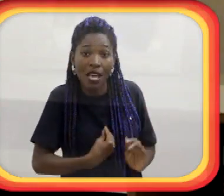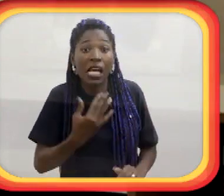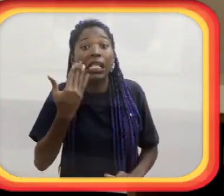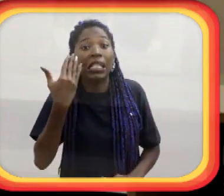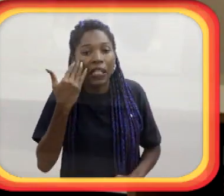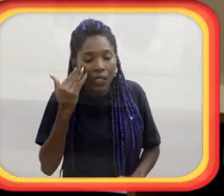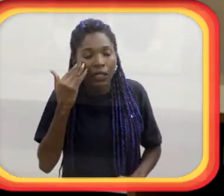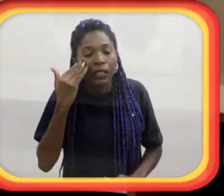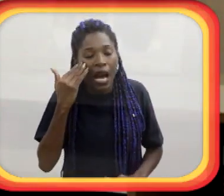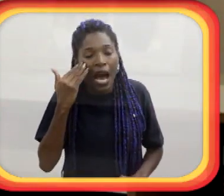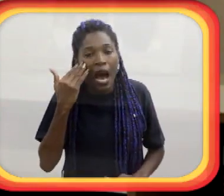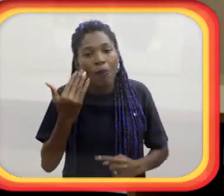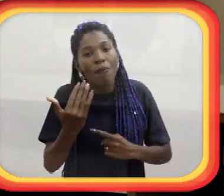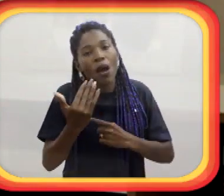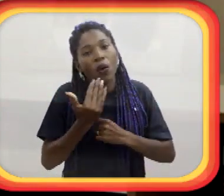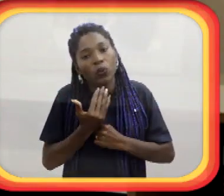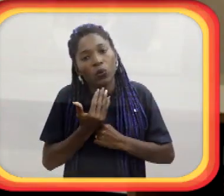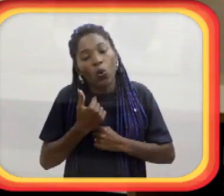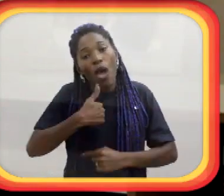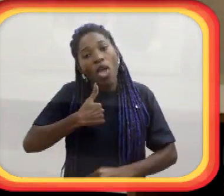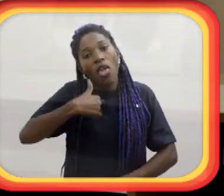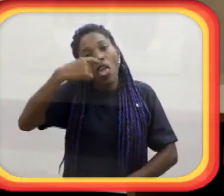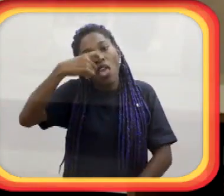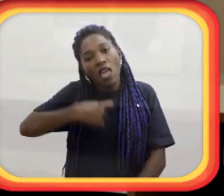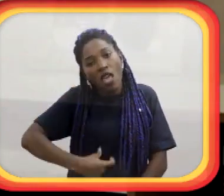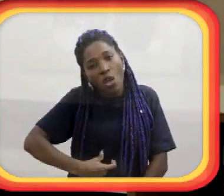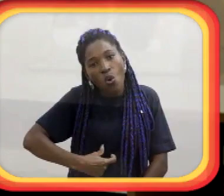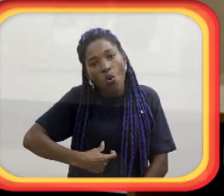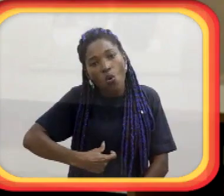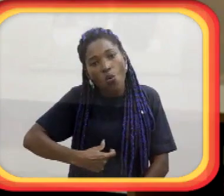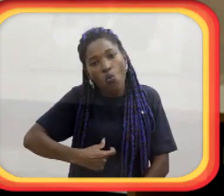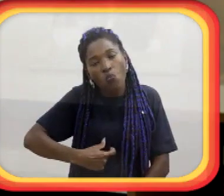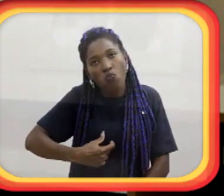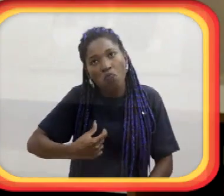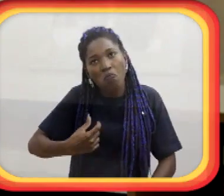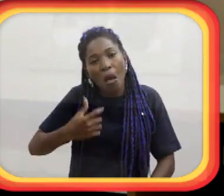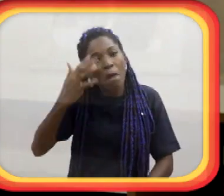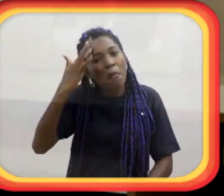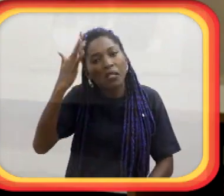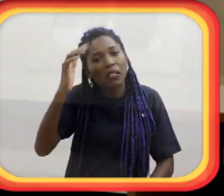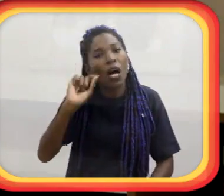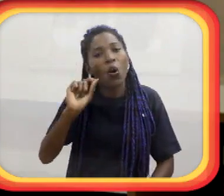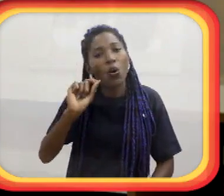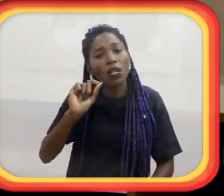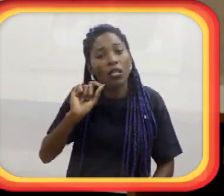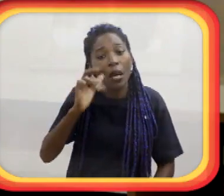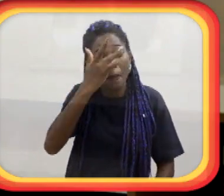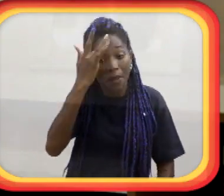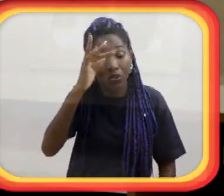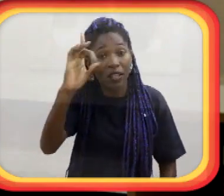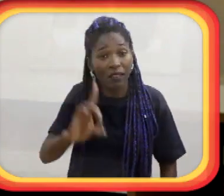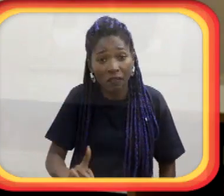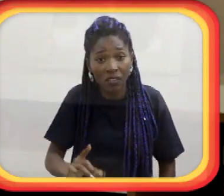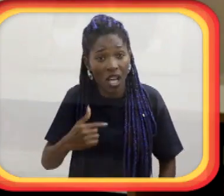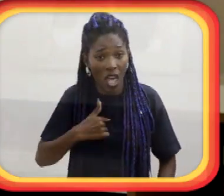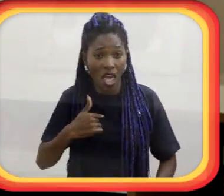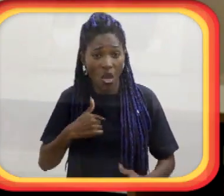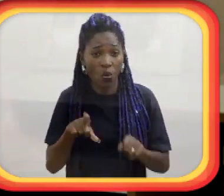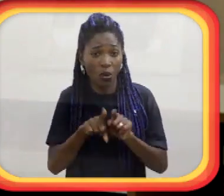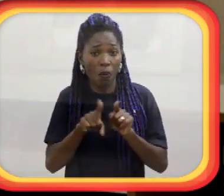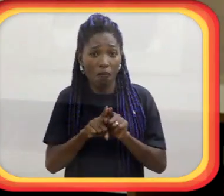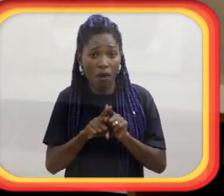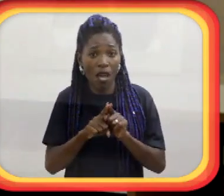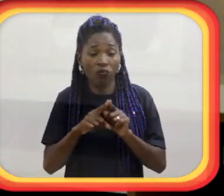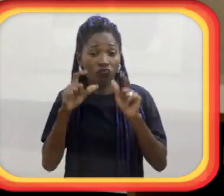E entender isso me ajudou também a entender a minha condição de pessoa com deficiência, né? Eu sou míope desde